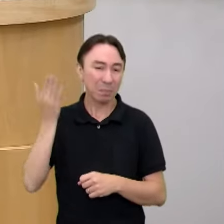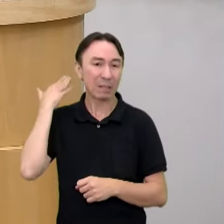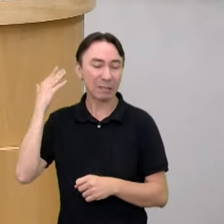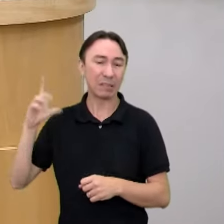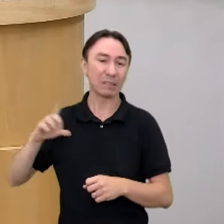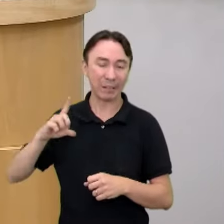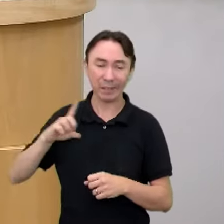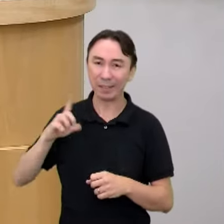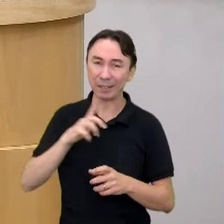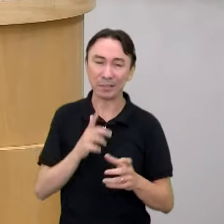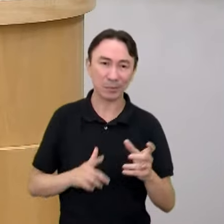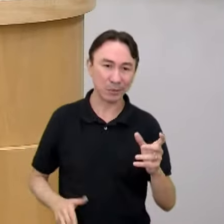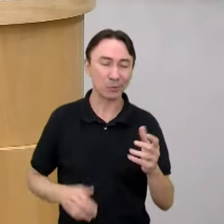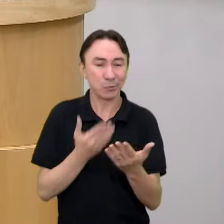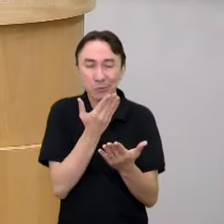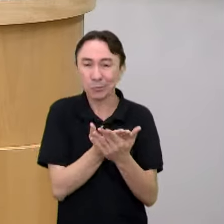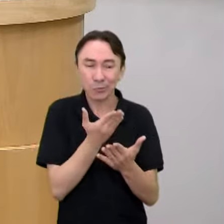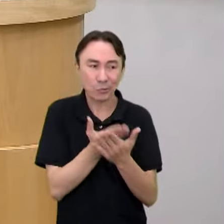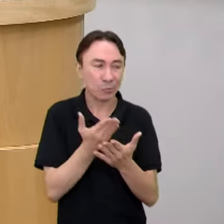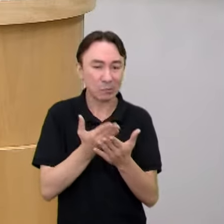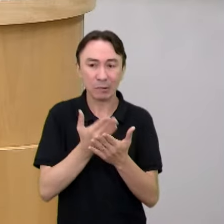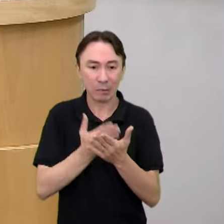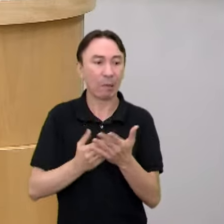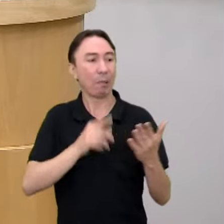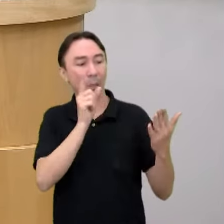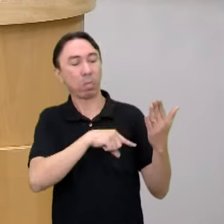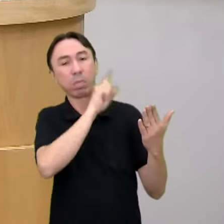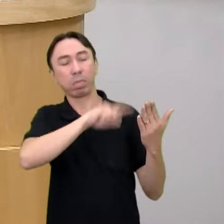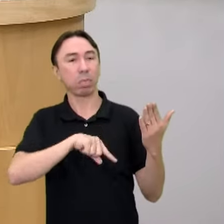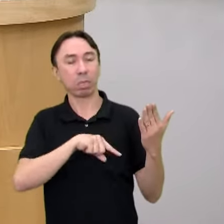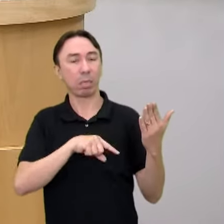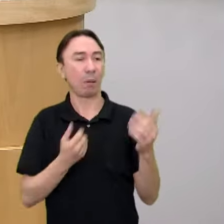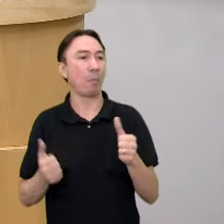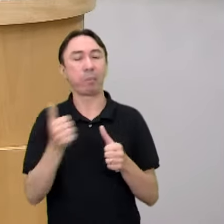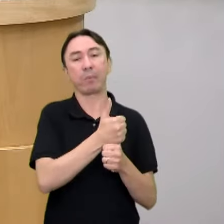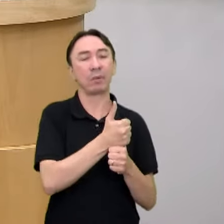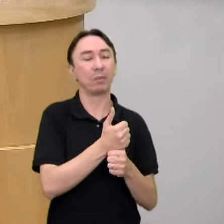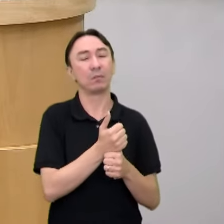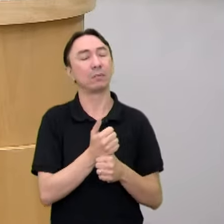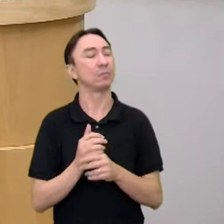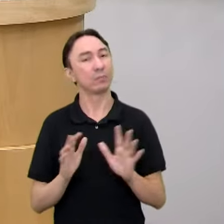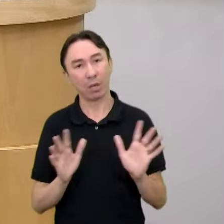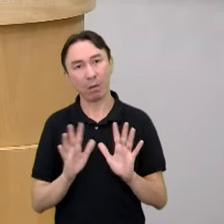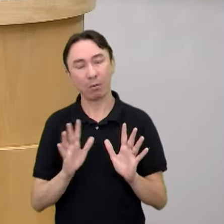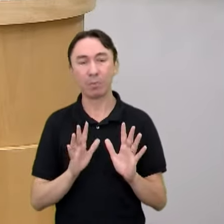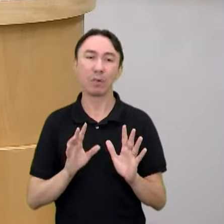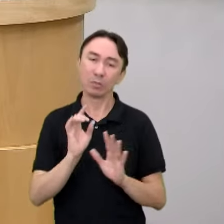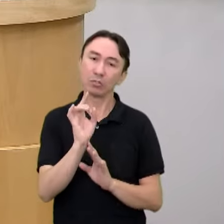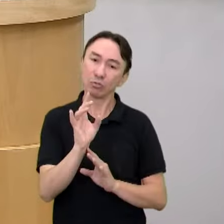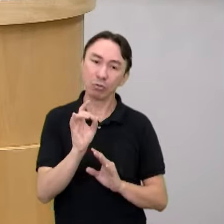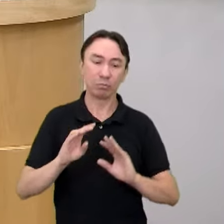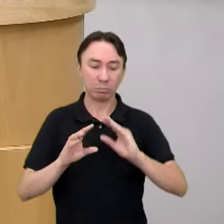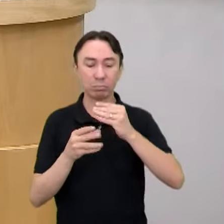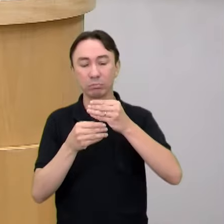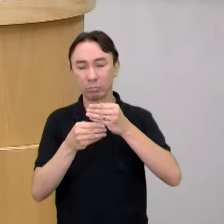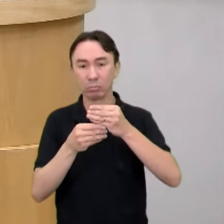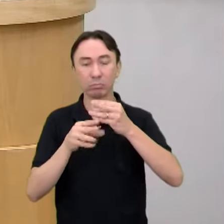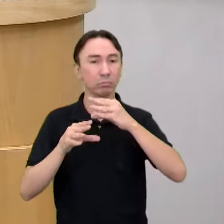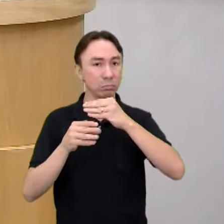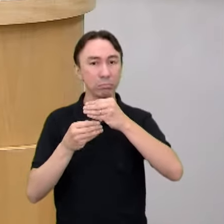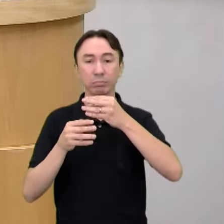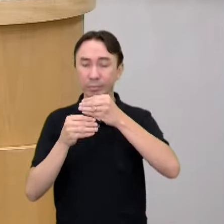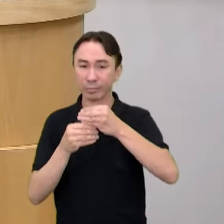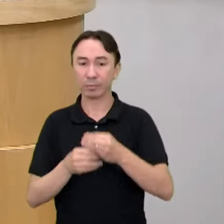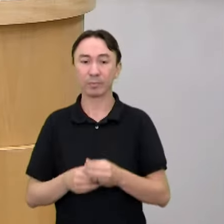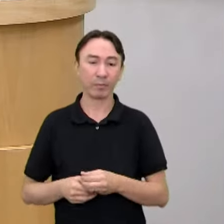feitos anteriormente. Não existe aí uma substituição aí nesta relação, né? E tem que dar importância assim para